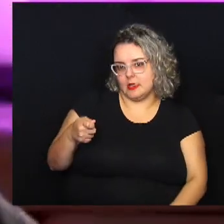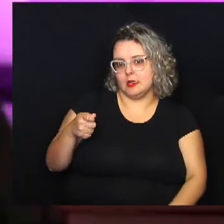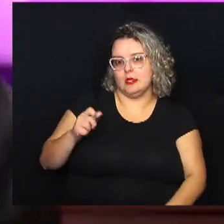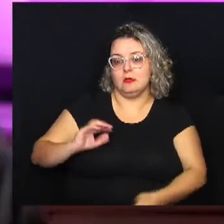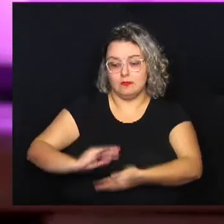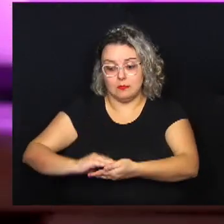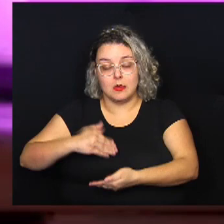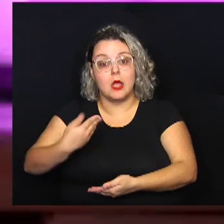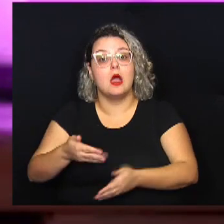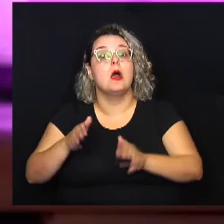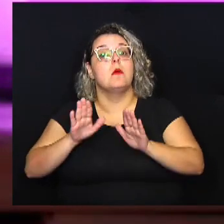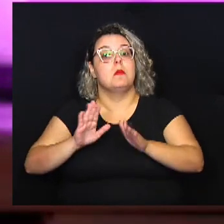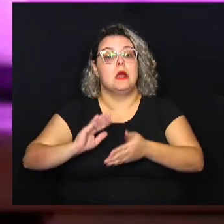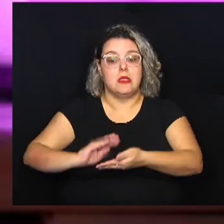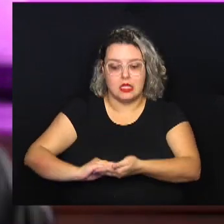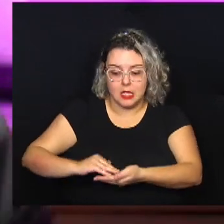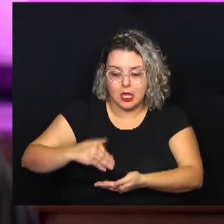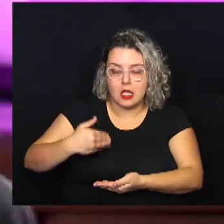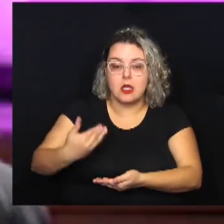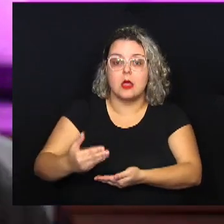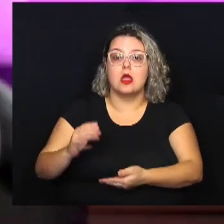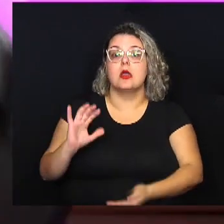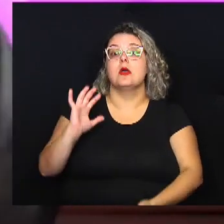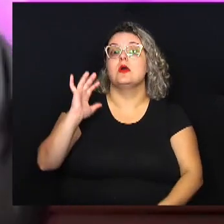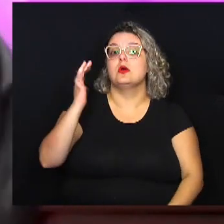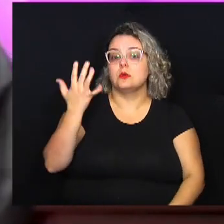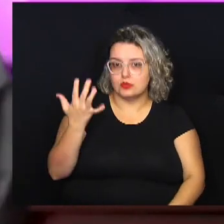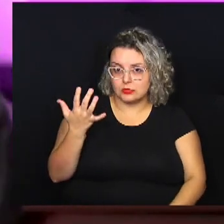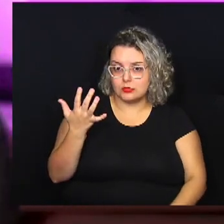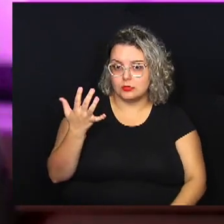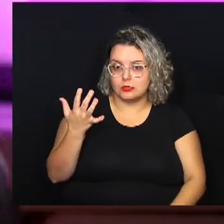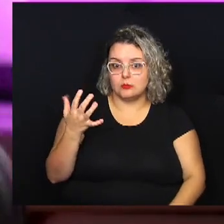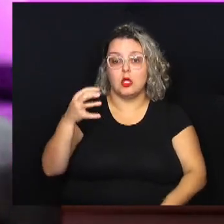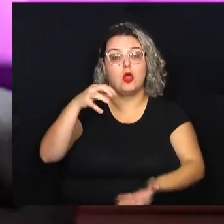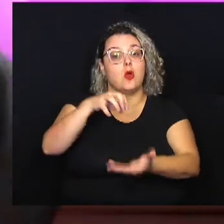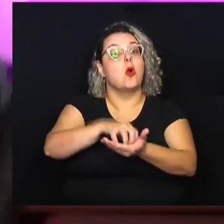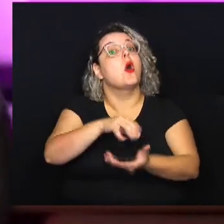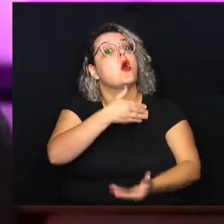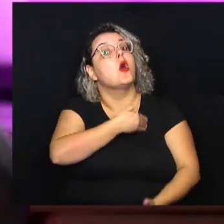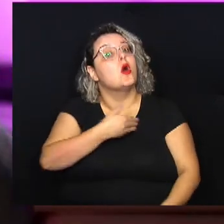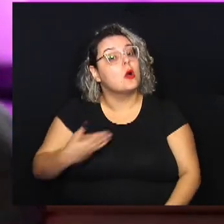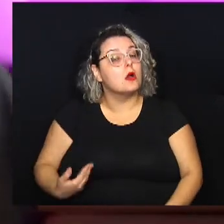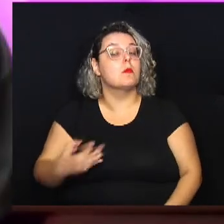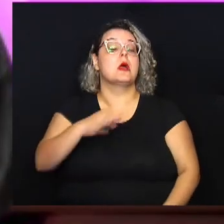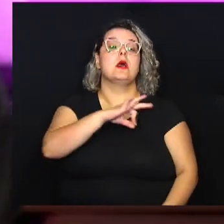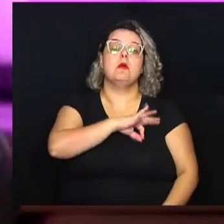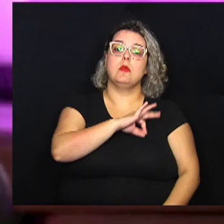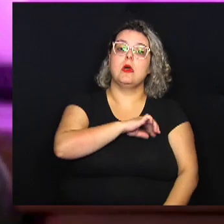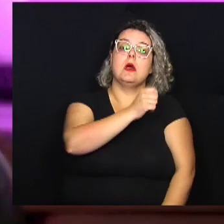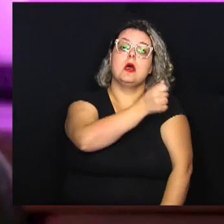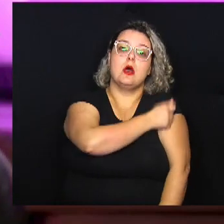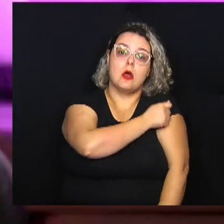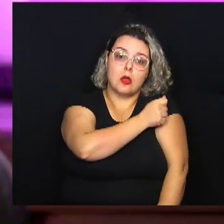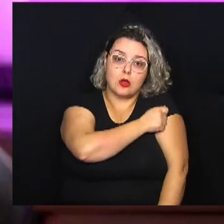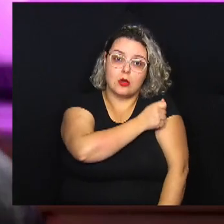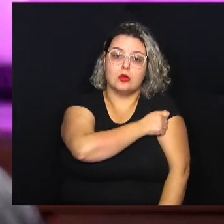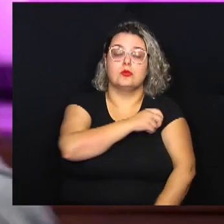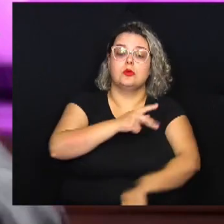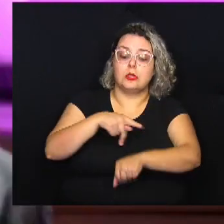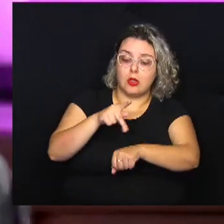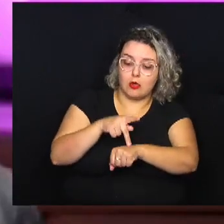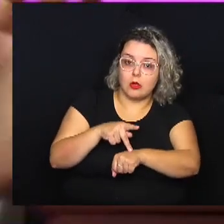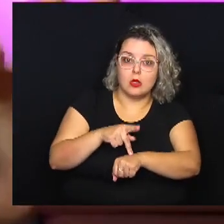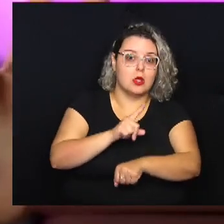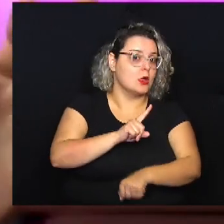aberta. Mas essa abertura de mala, ela ocorre por um órgão público, pela polícia, pela autoridade policial do país, e